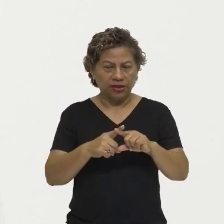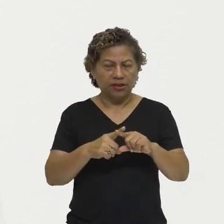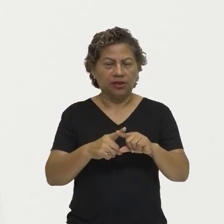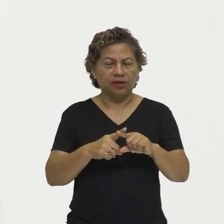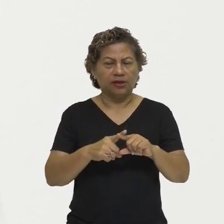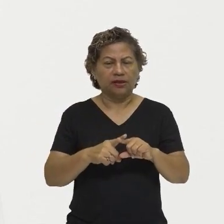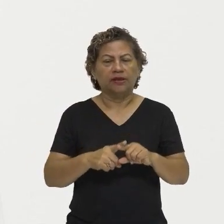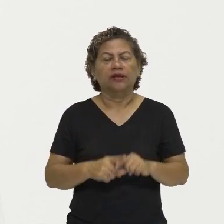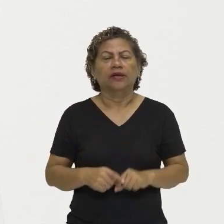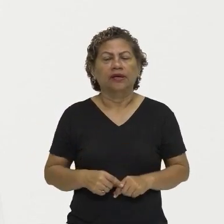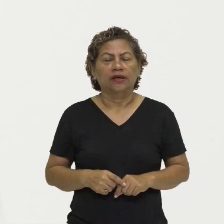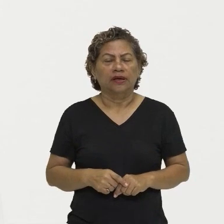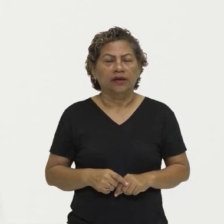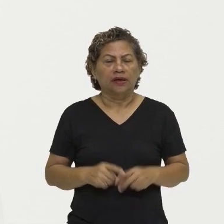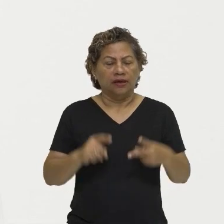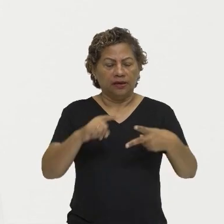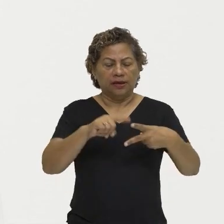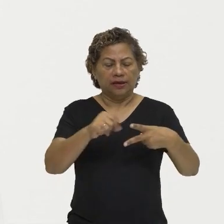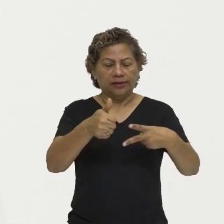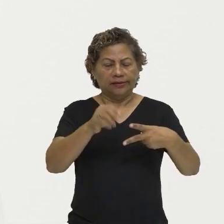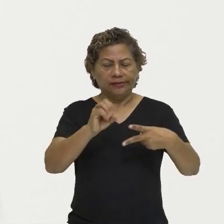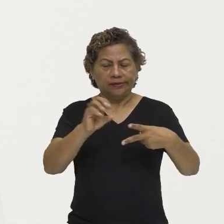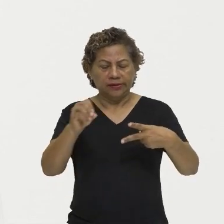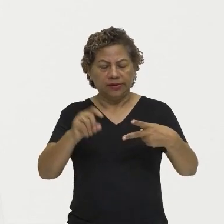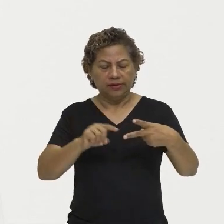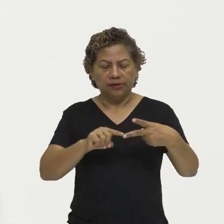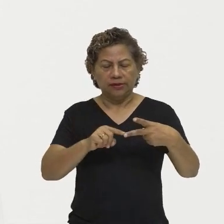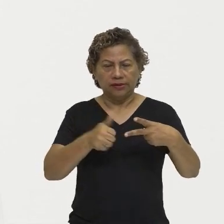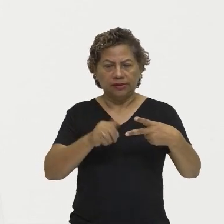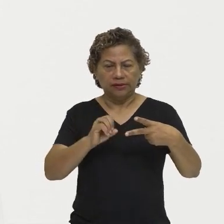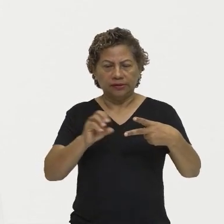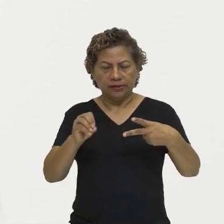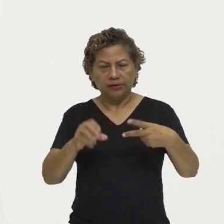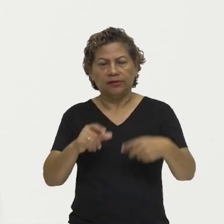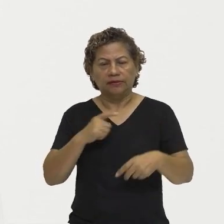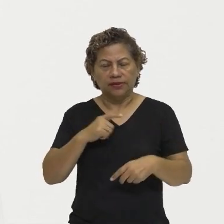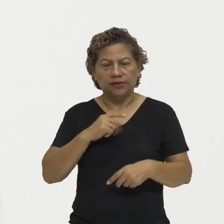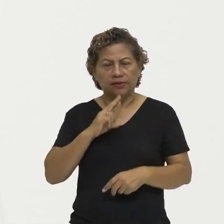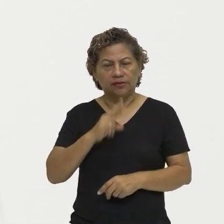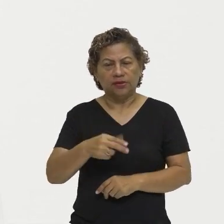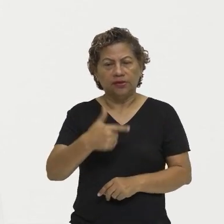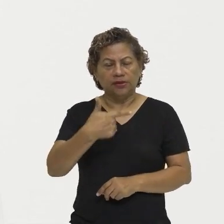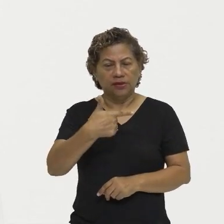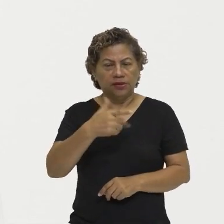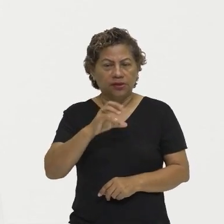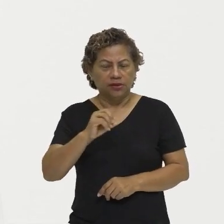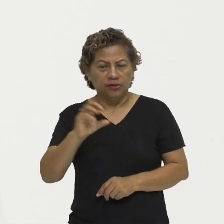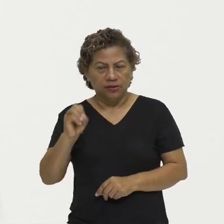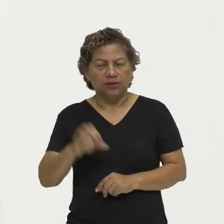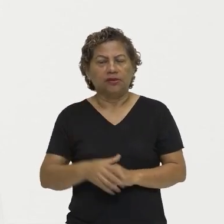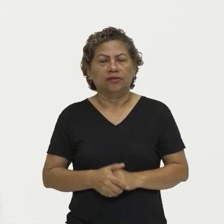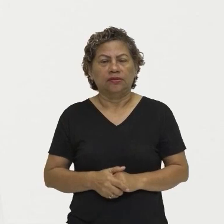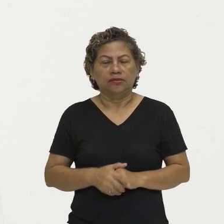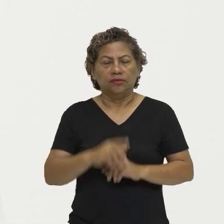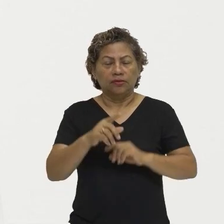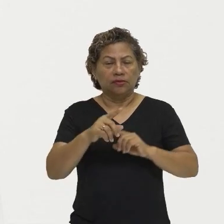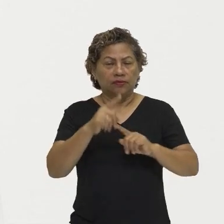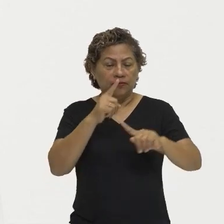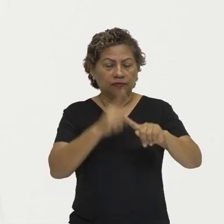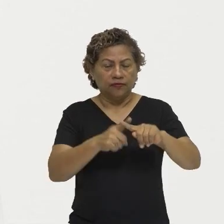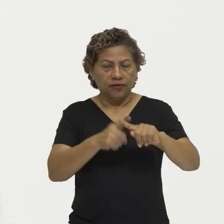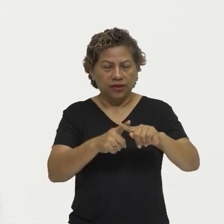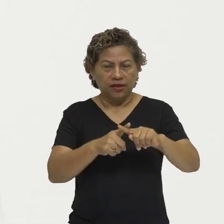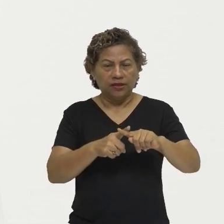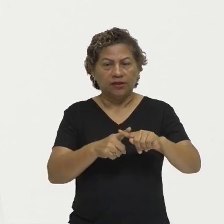100, aqui, ó, 2 vezes 100, o resultado aqui embaixo, ó, é 200. 200 multiplicado